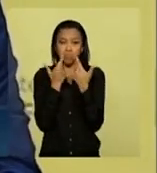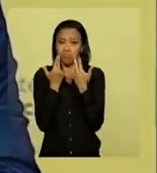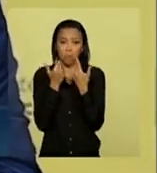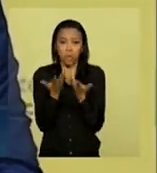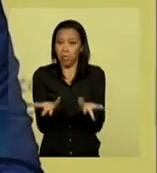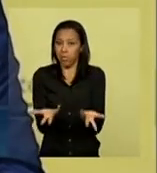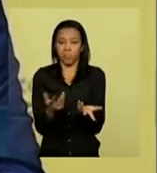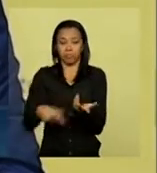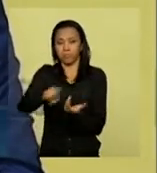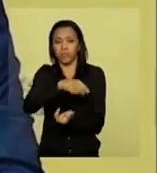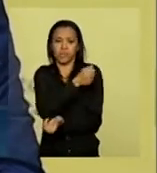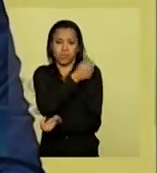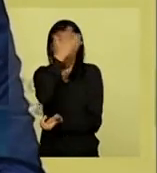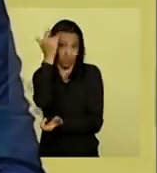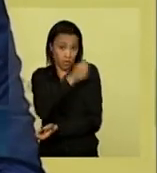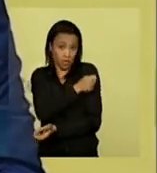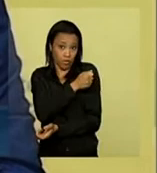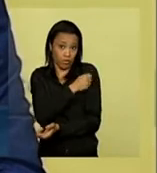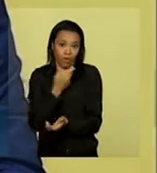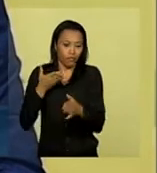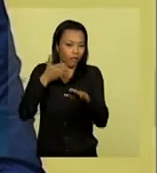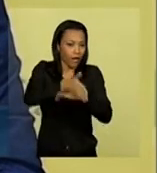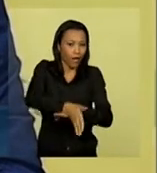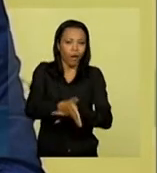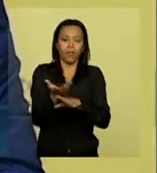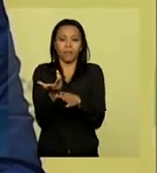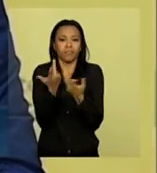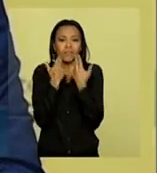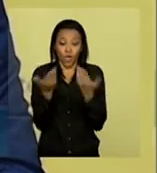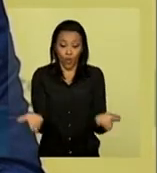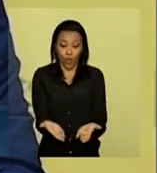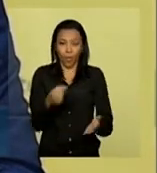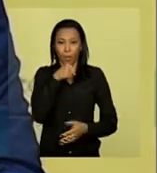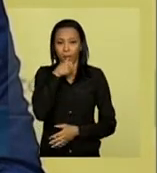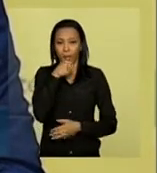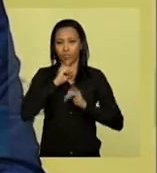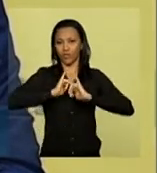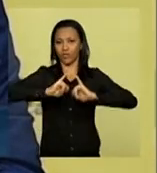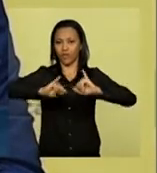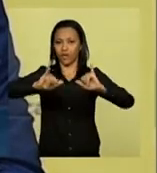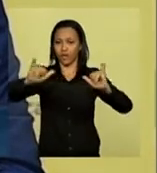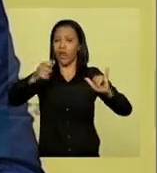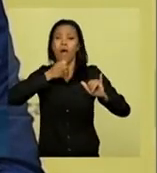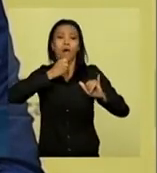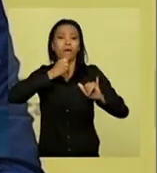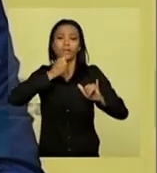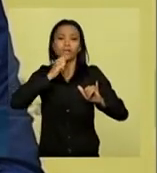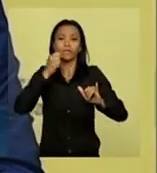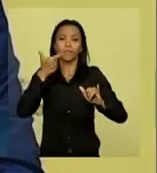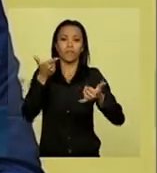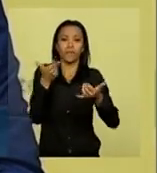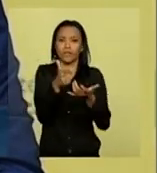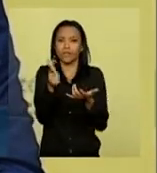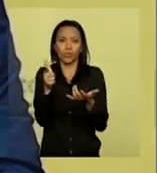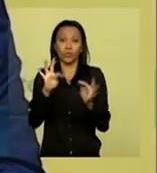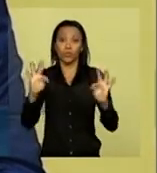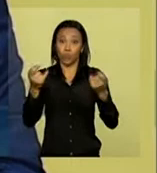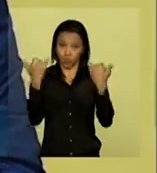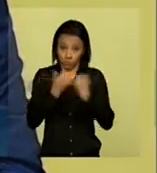Os estudantes tiveram acesso e com a coletiva de hoje eu tenho certeza que e não tem todas as informações